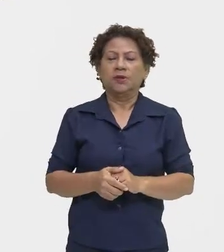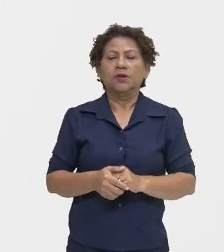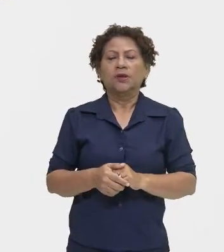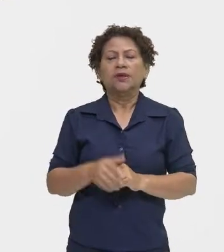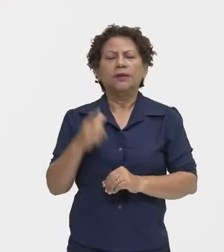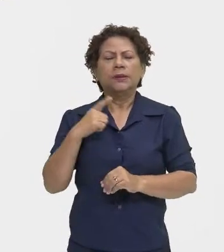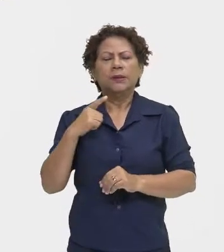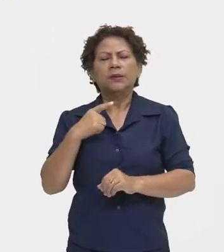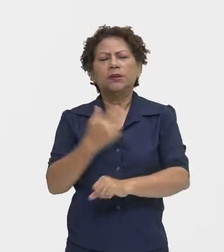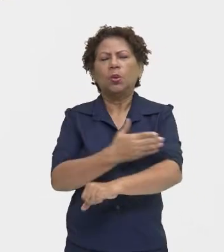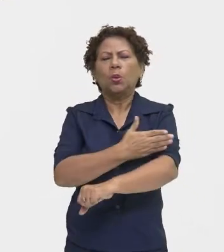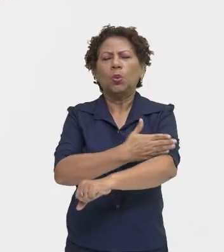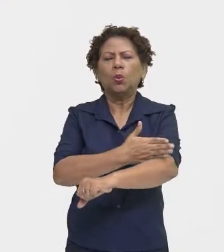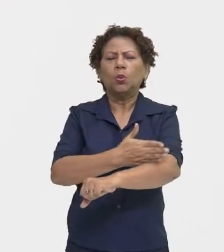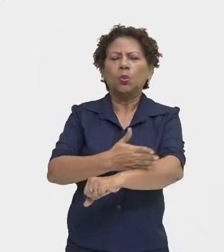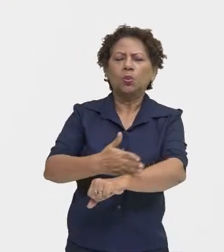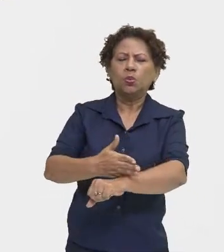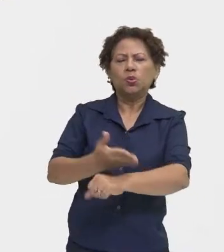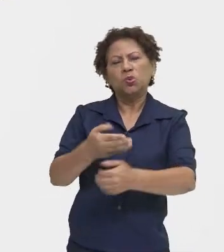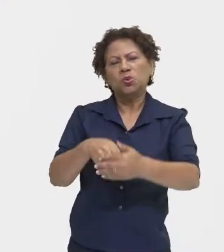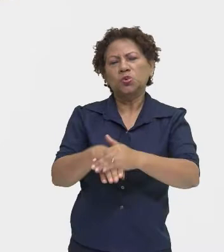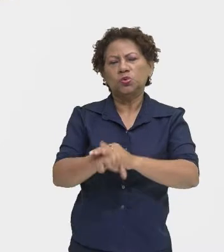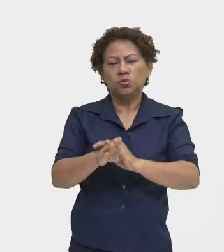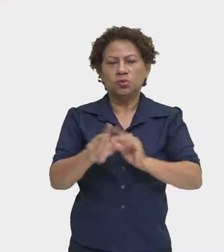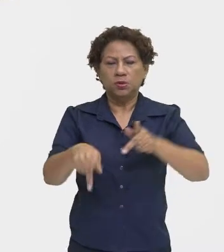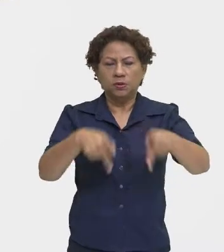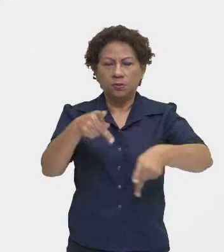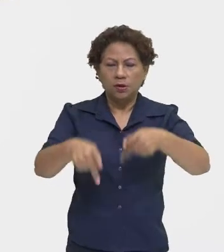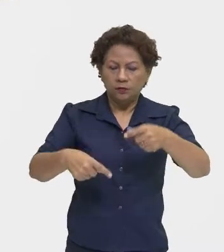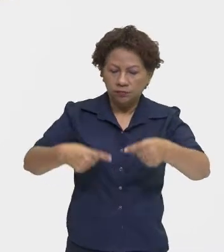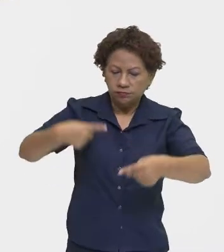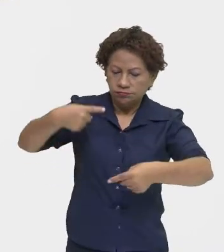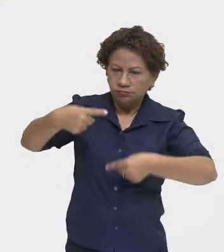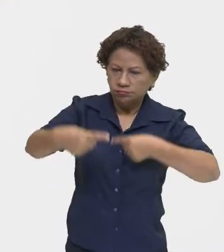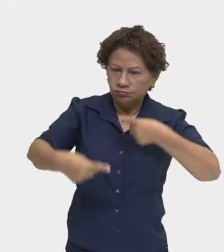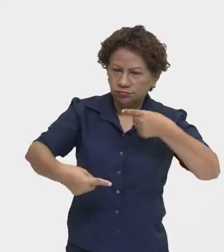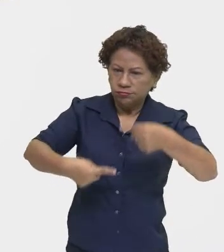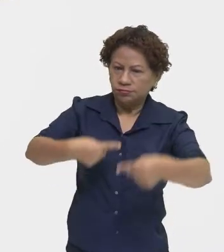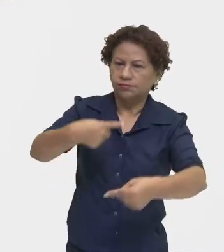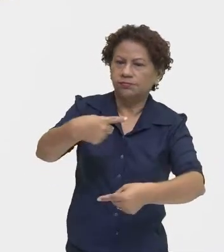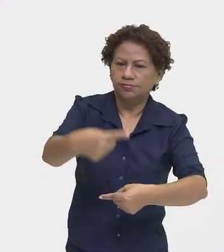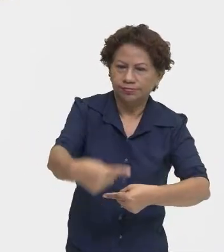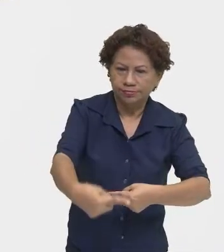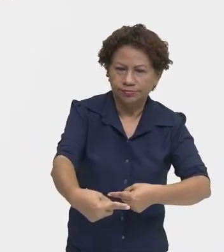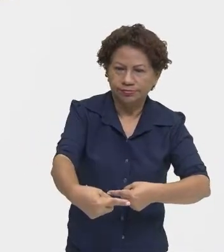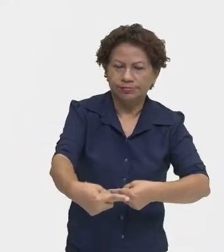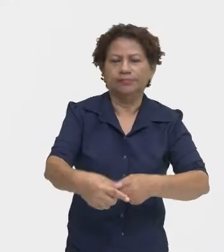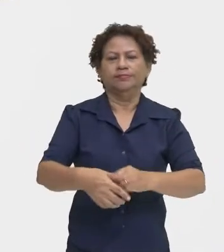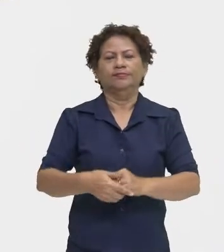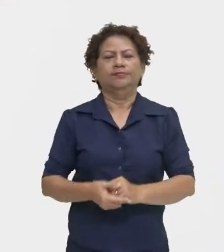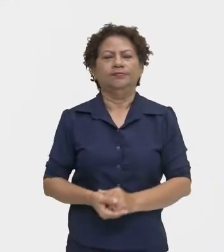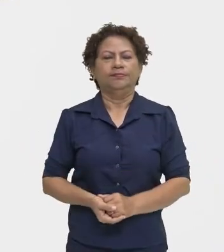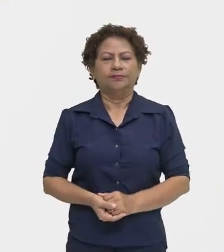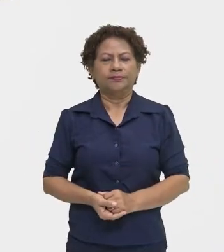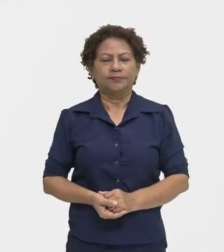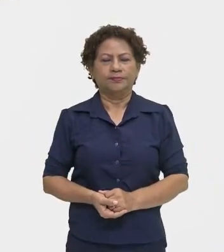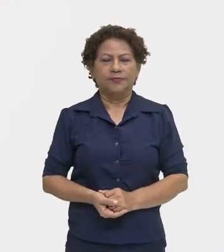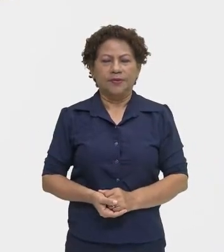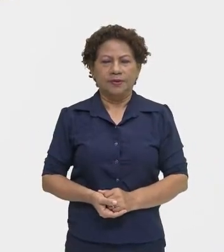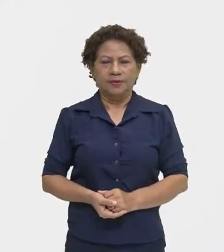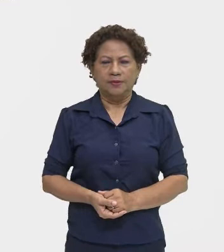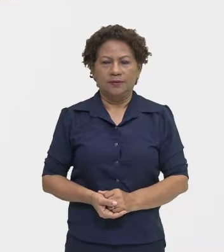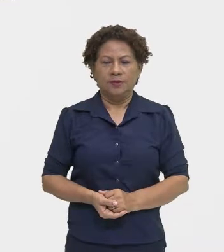costumes e tradições de um povo, transmitido de geração para geração. Sendo